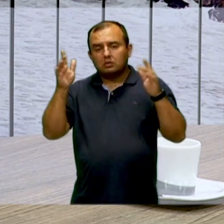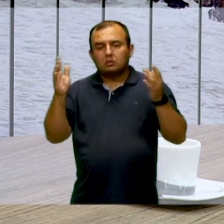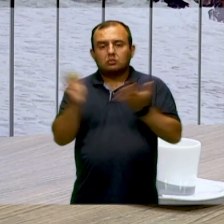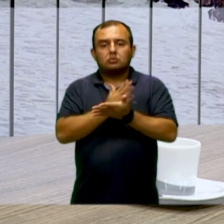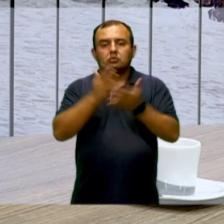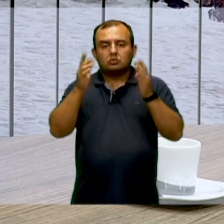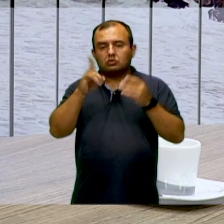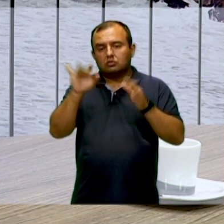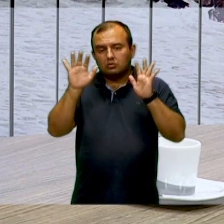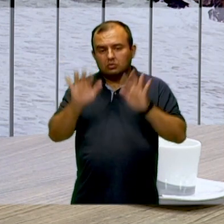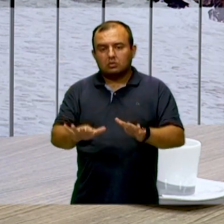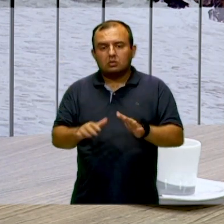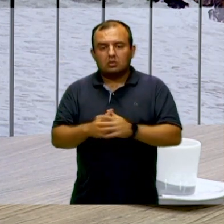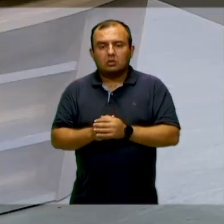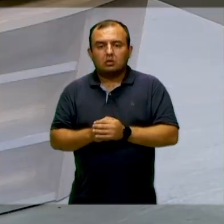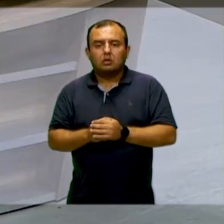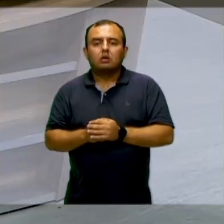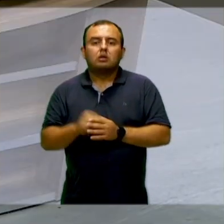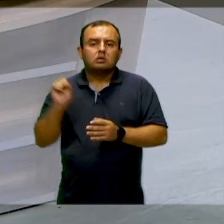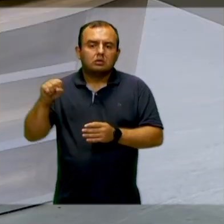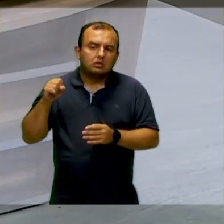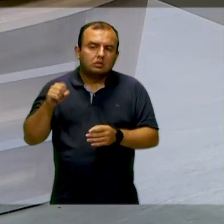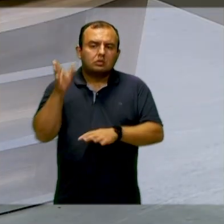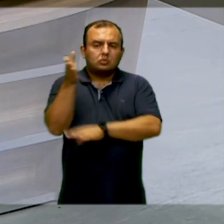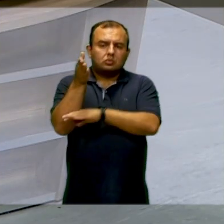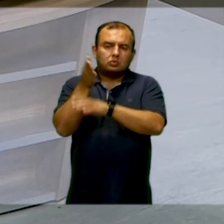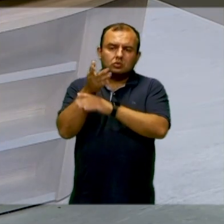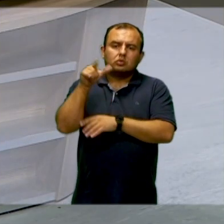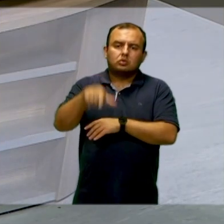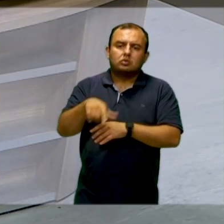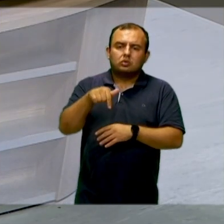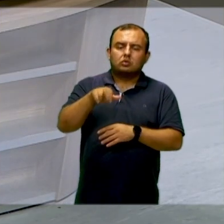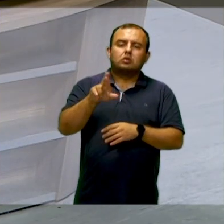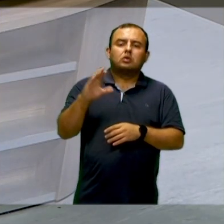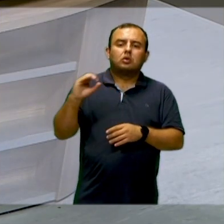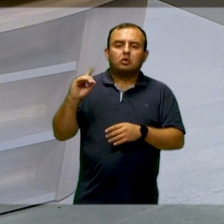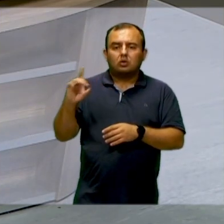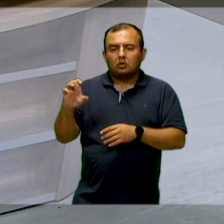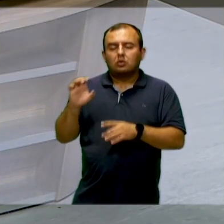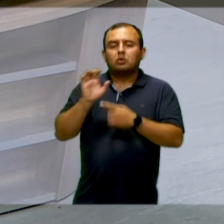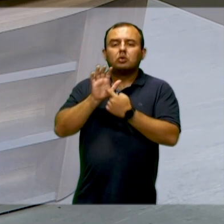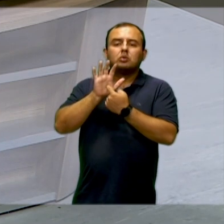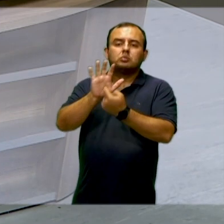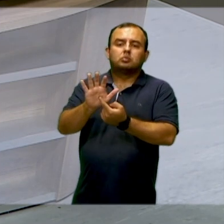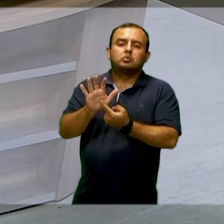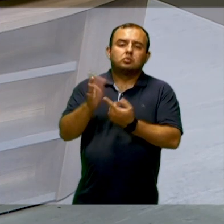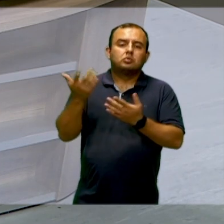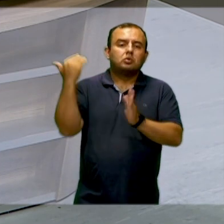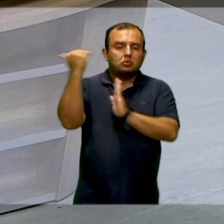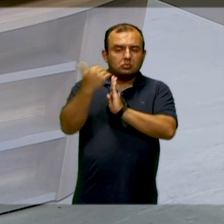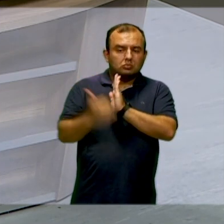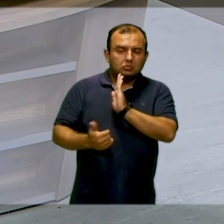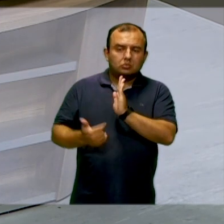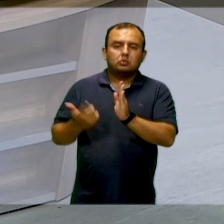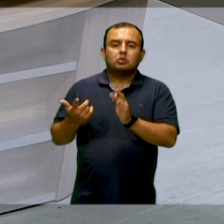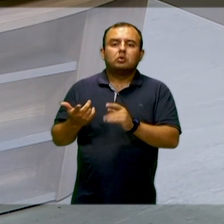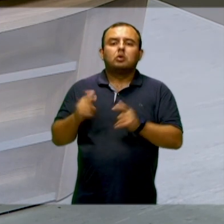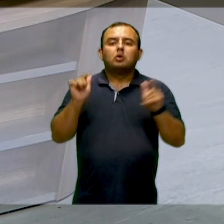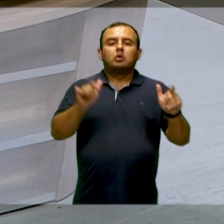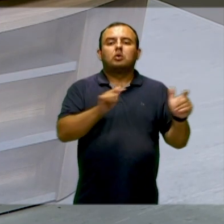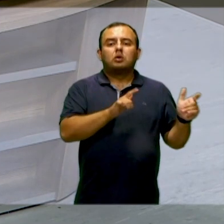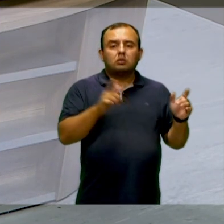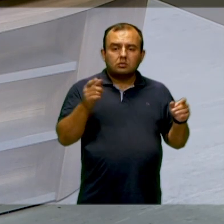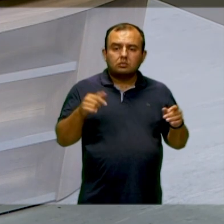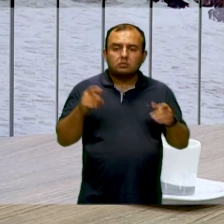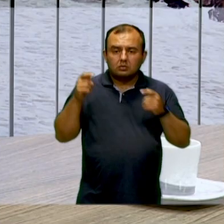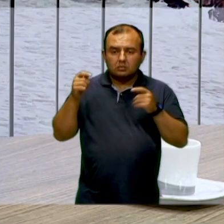Itajaí algum dia. Deveria sim, em cada hotel, ter ali um QR Code mostrando qual é a nossa programação, onde é que a gente estava, para quê?